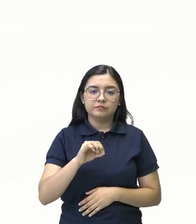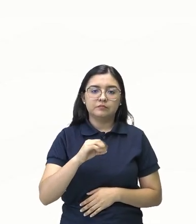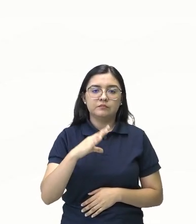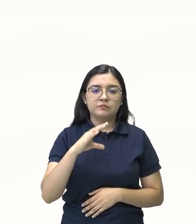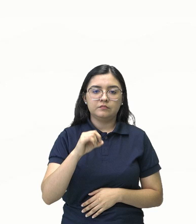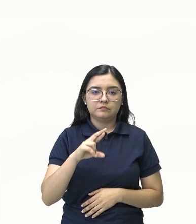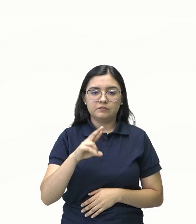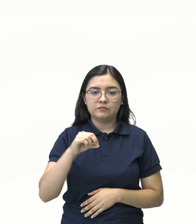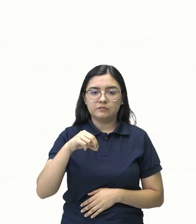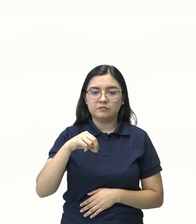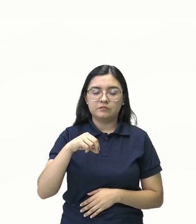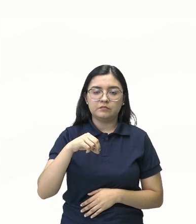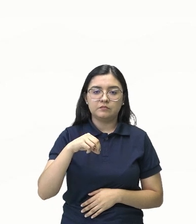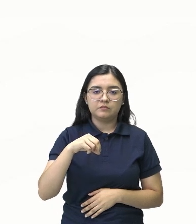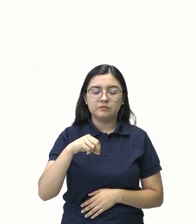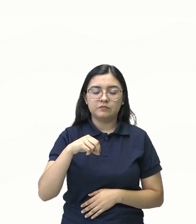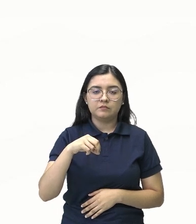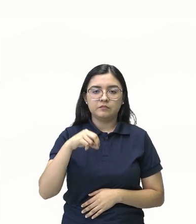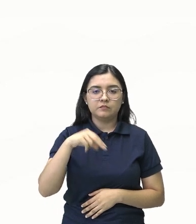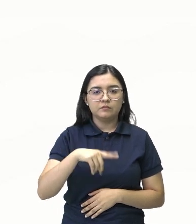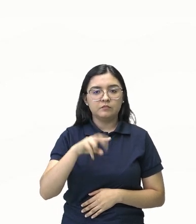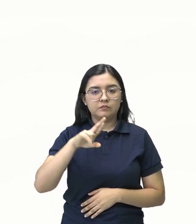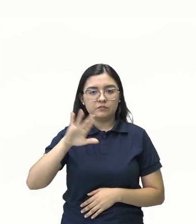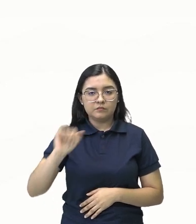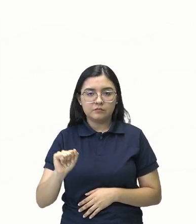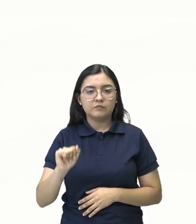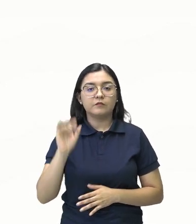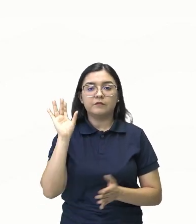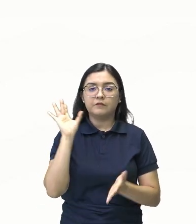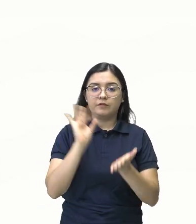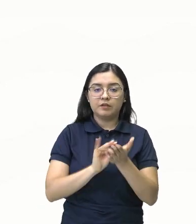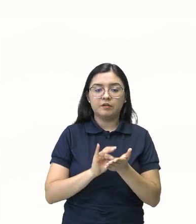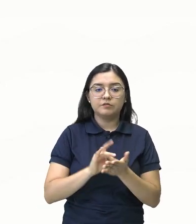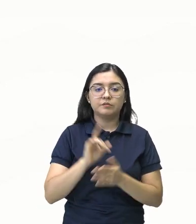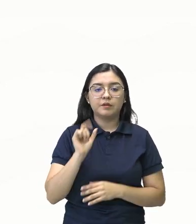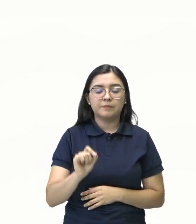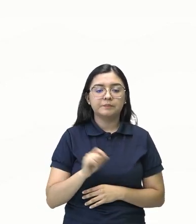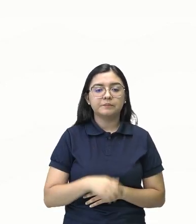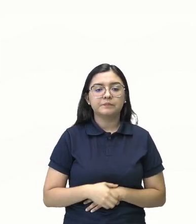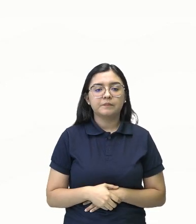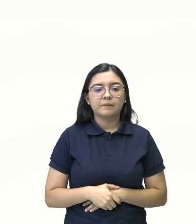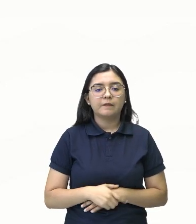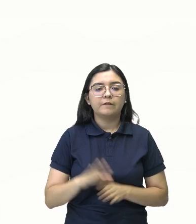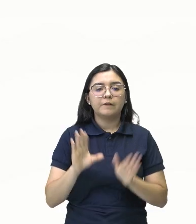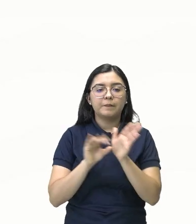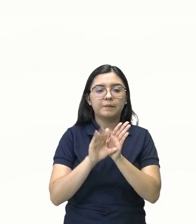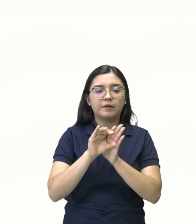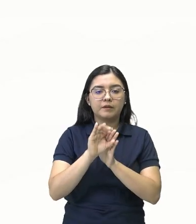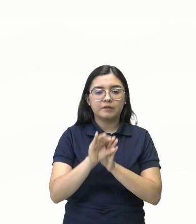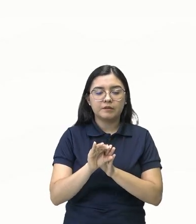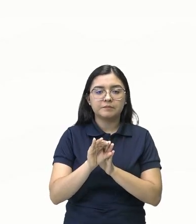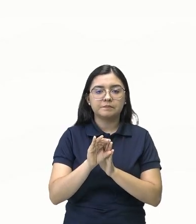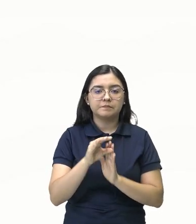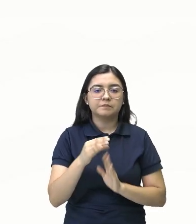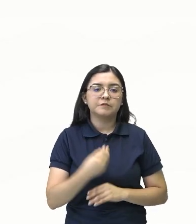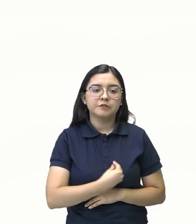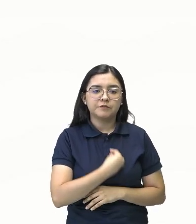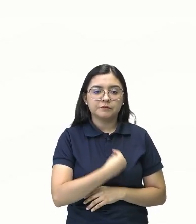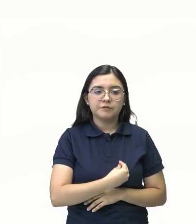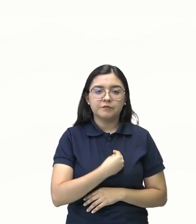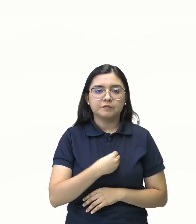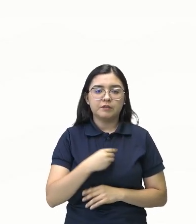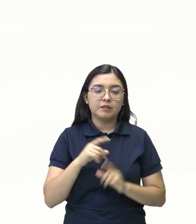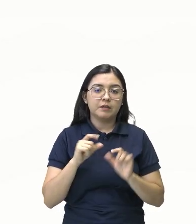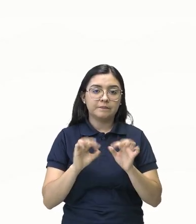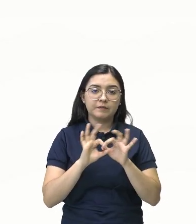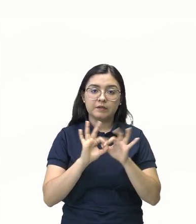o cloroplasto e a mitocôndria, na verdade, foram, né, bactérias de vida livre, mas que em